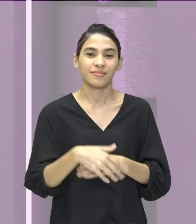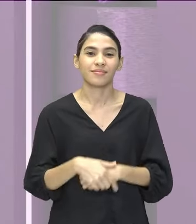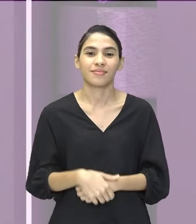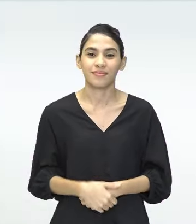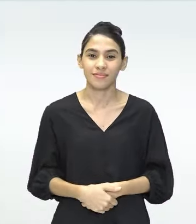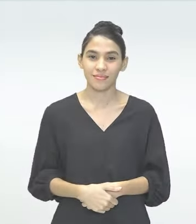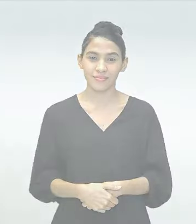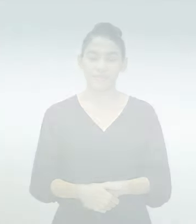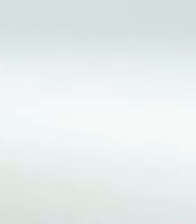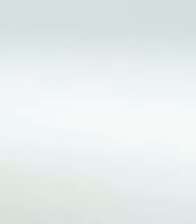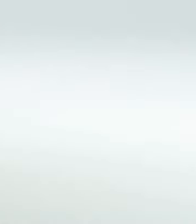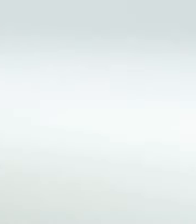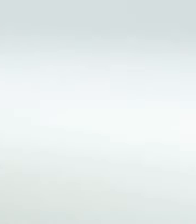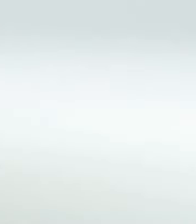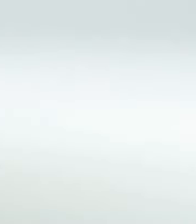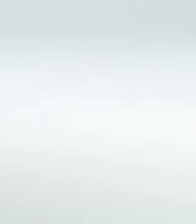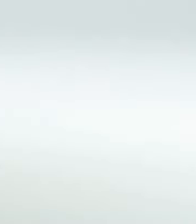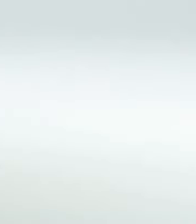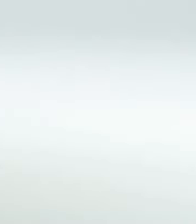aula.